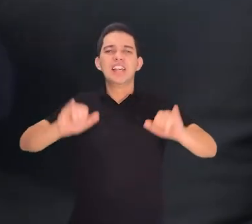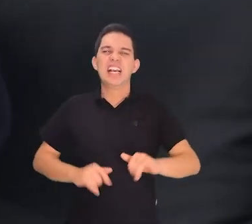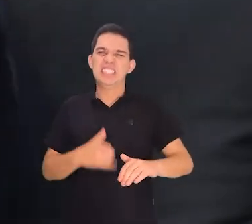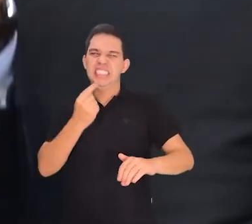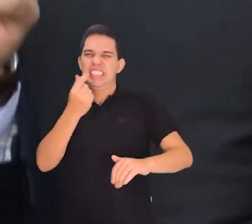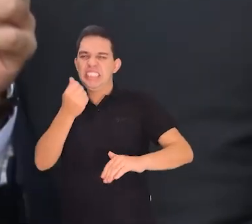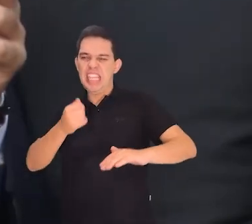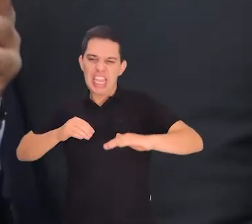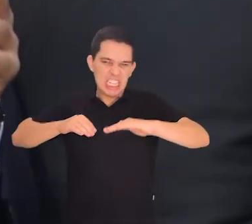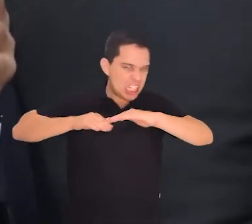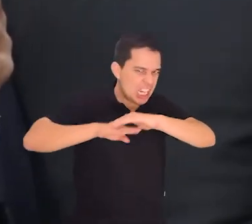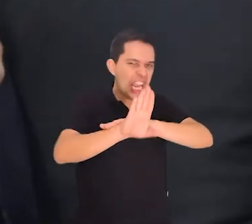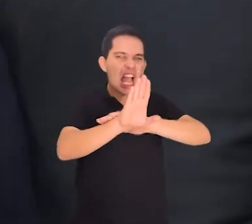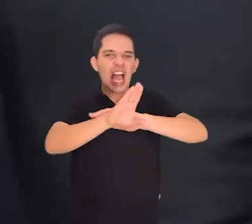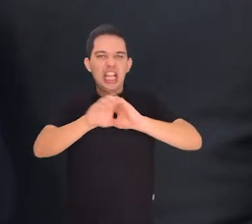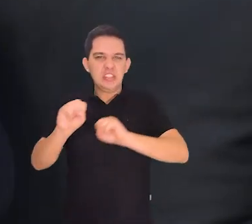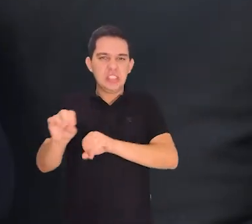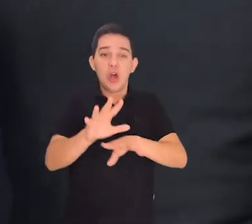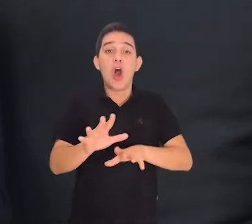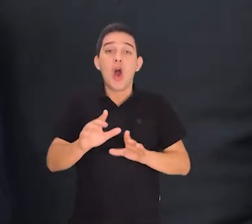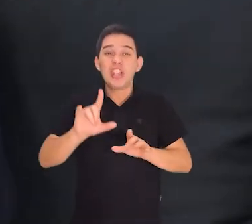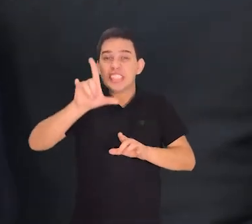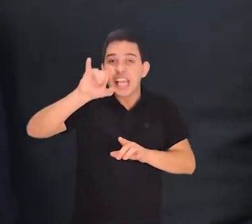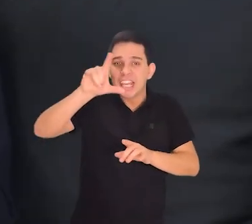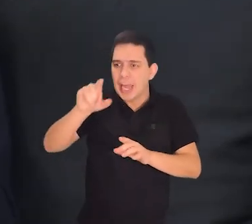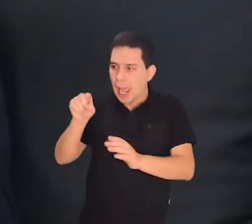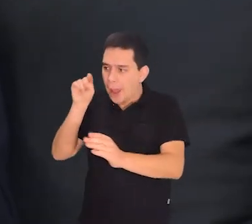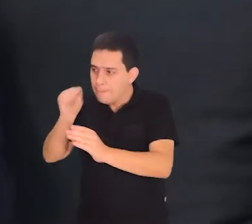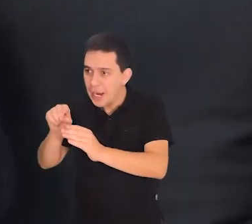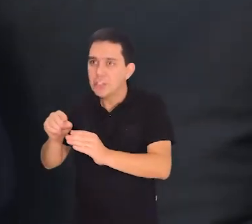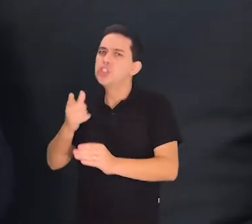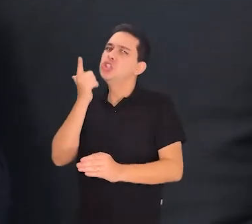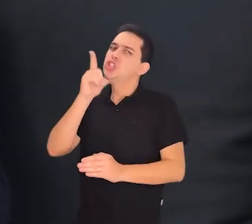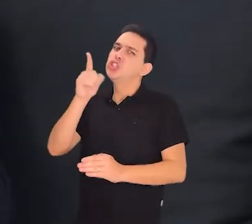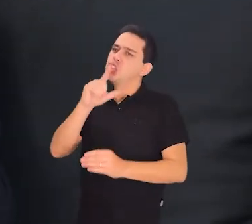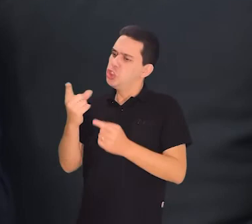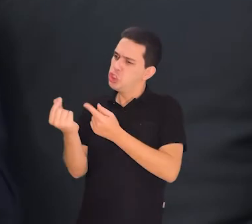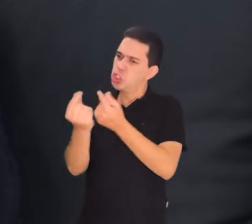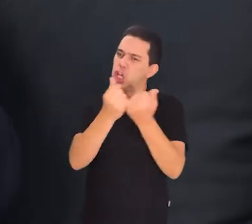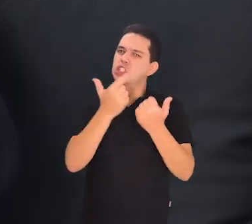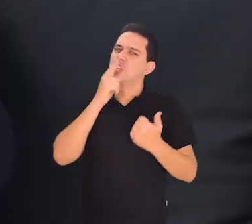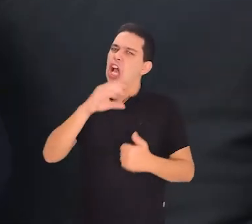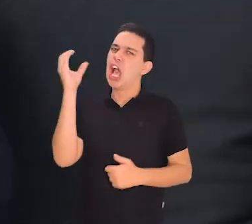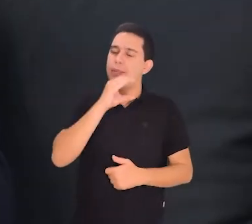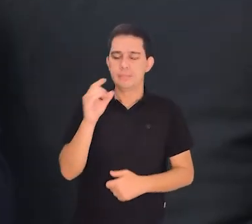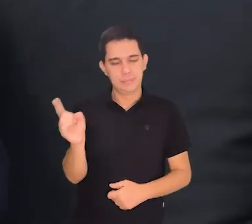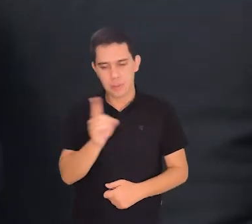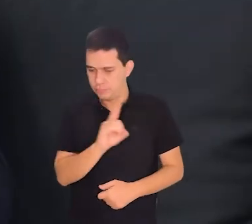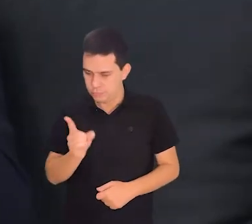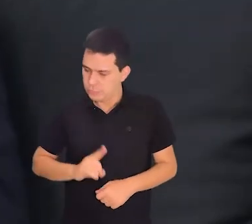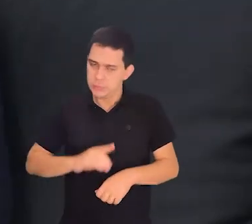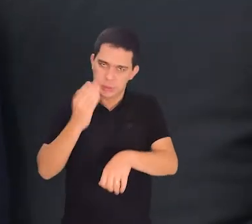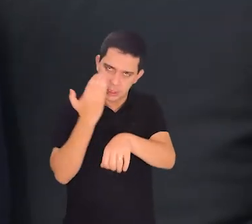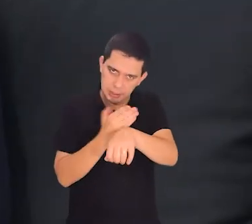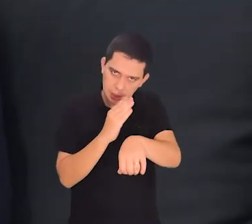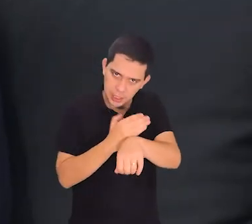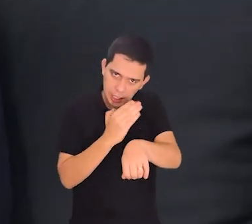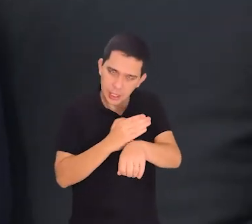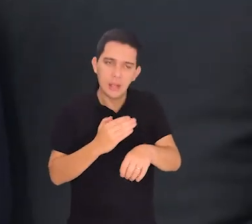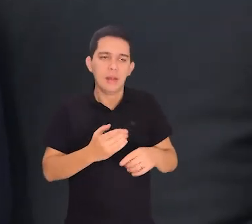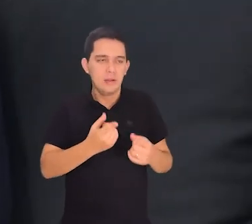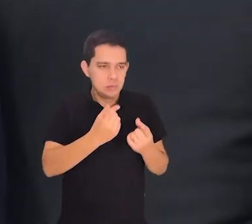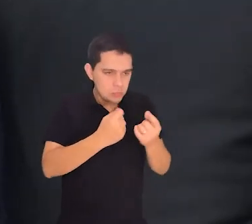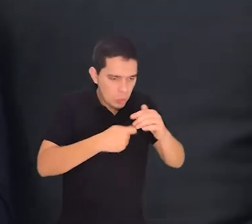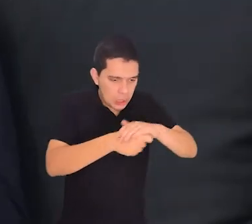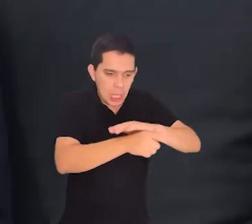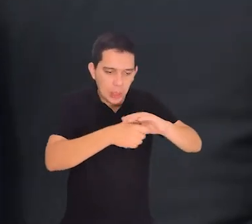para o dia, arrasta para cima que eu vou te ensinar a ficar rico, é uma latada. Então, procure o conhecimento, procure pessoas sérias que possam realmente te ajudar